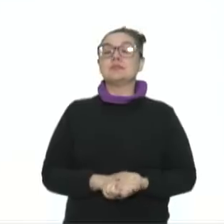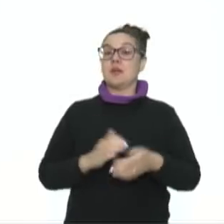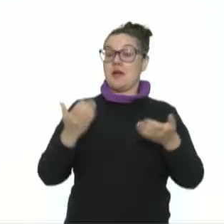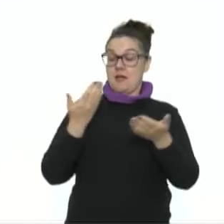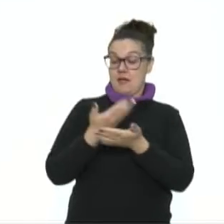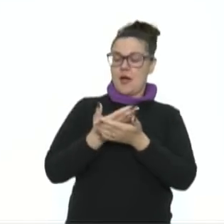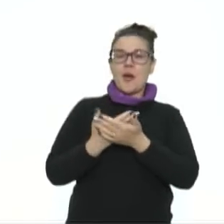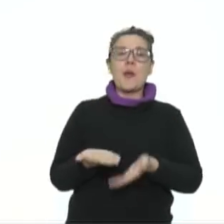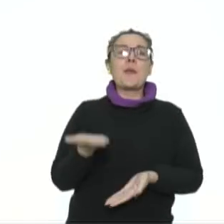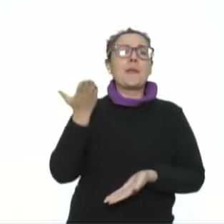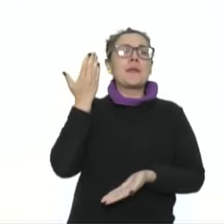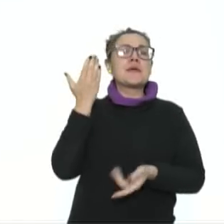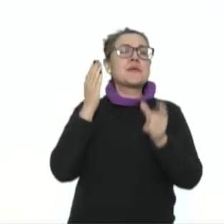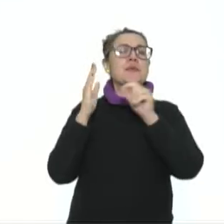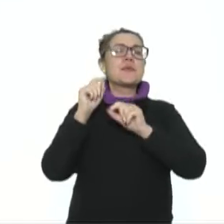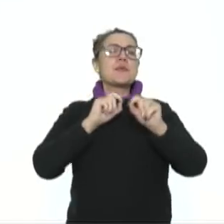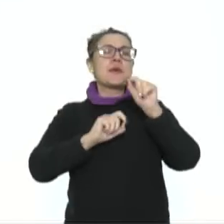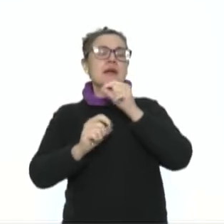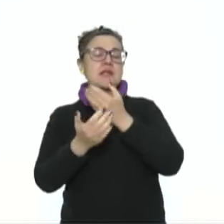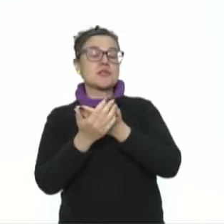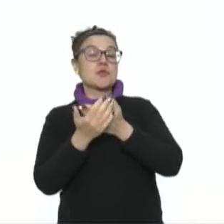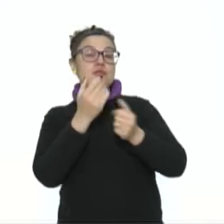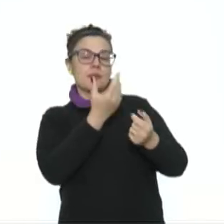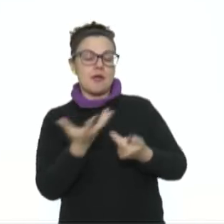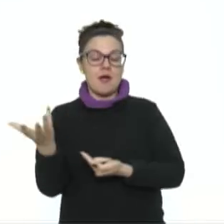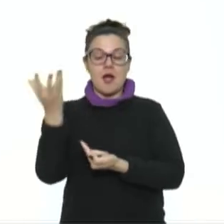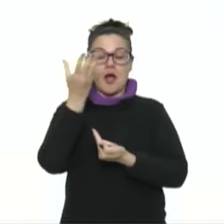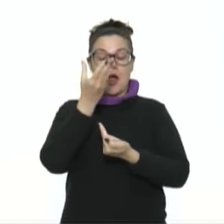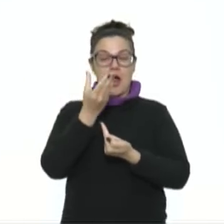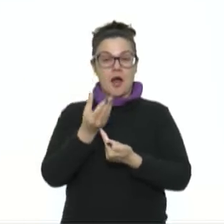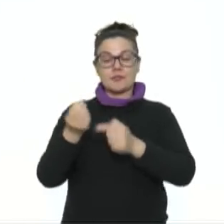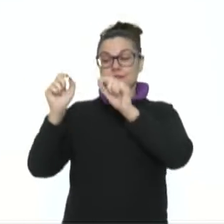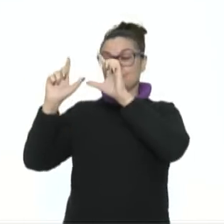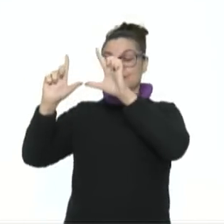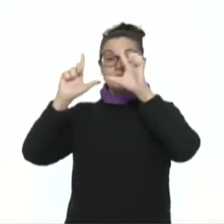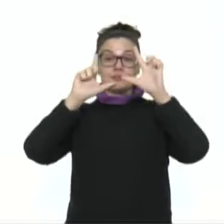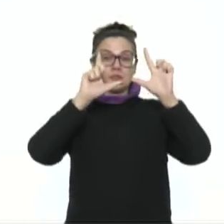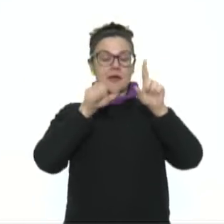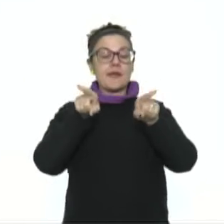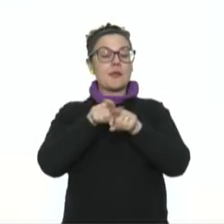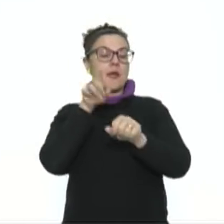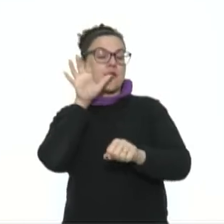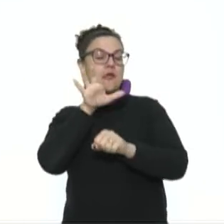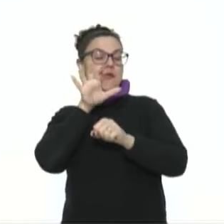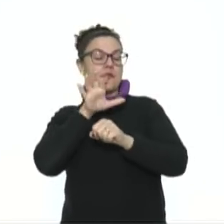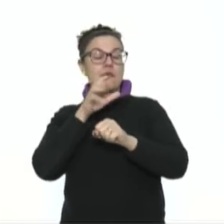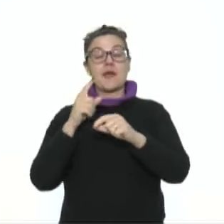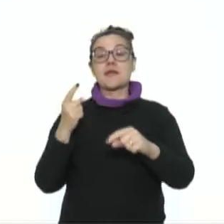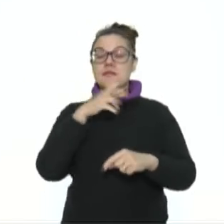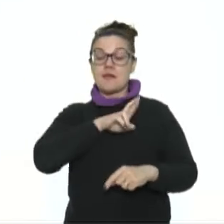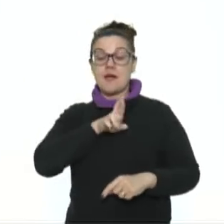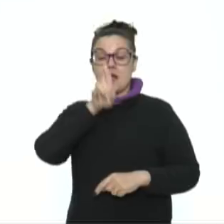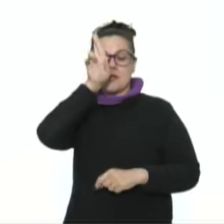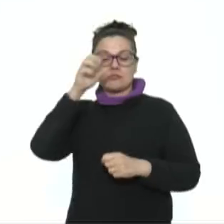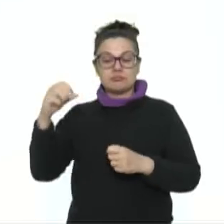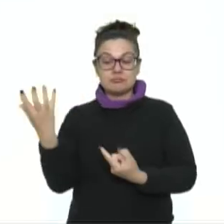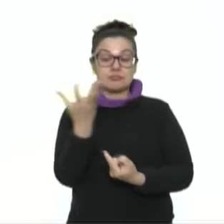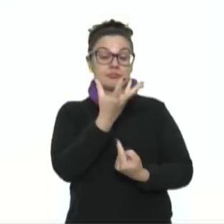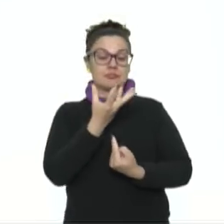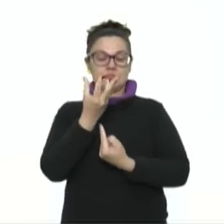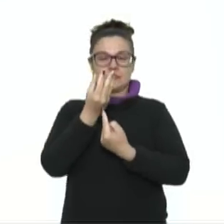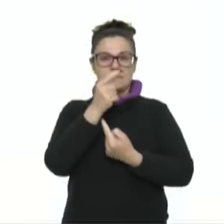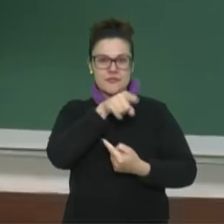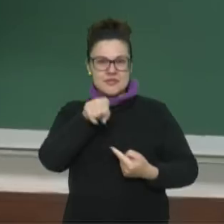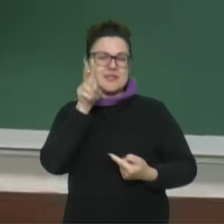Na aula anterior, falamos sobre a arte da azulejaria e a influência religiosa na criação artística. Vocês